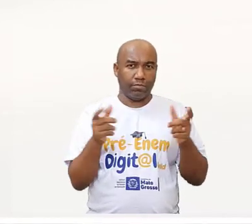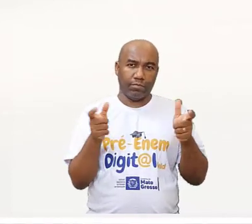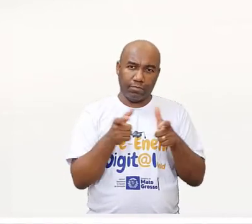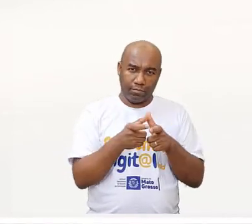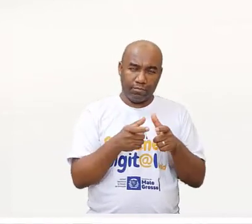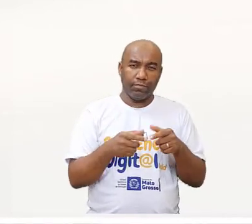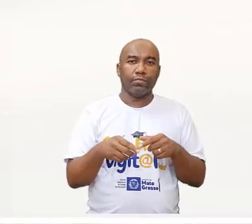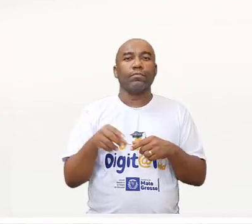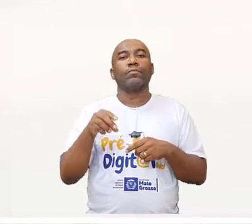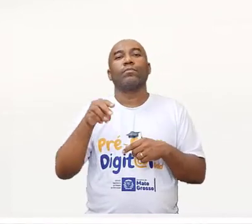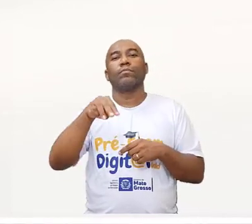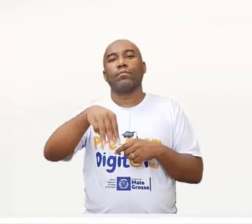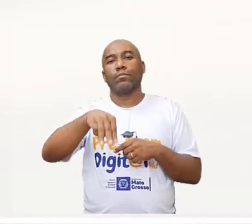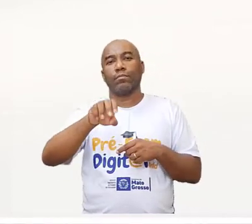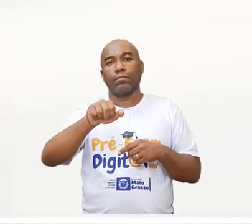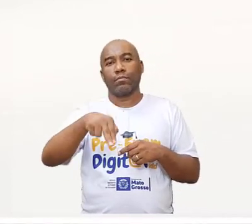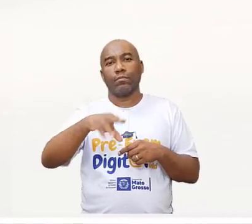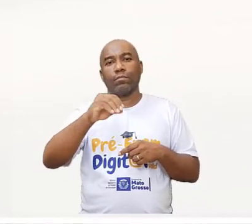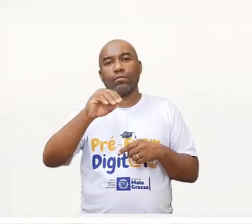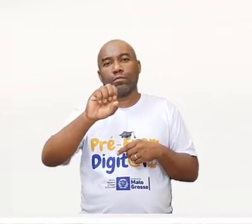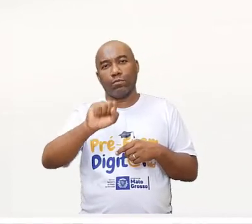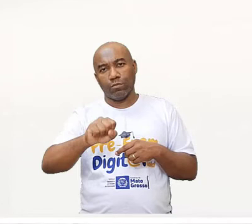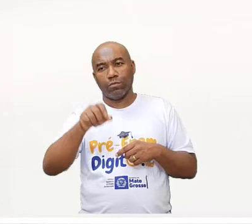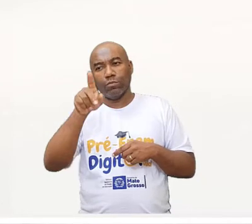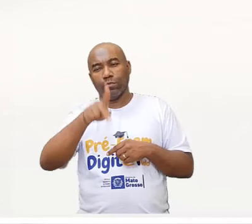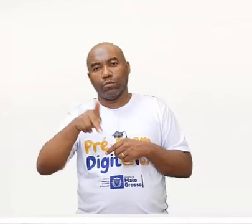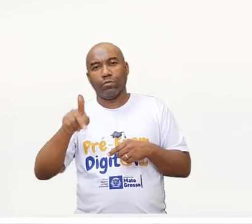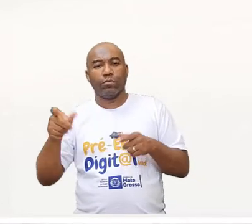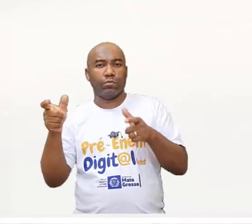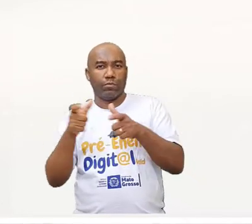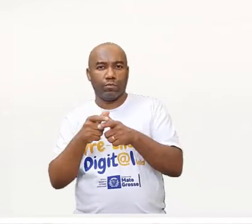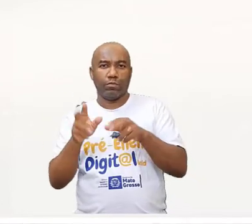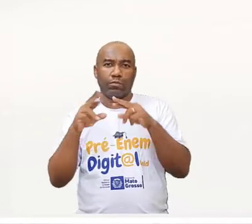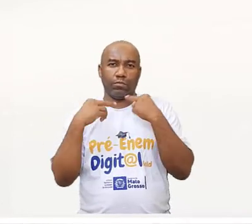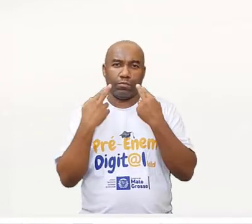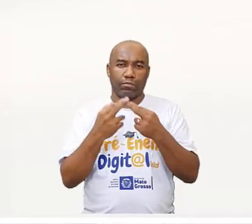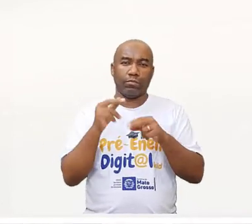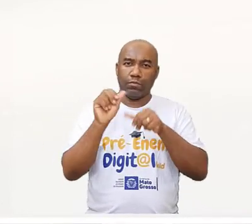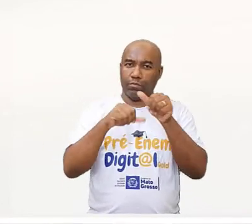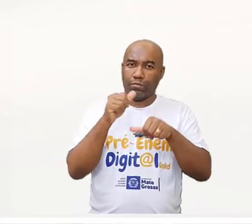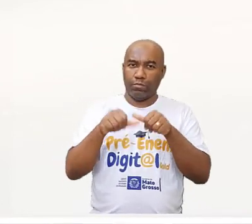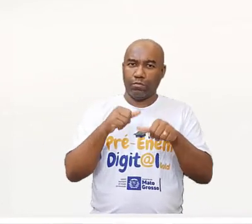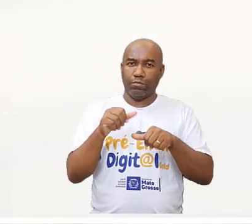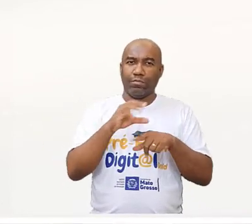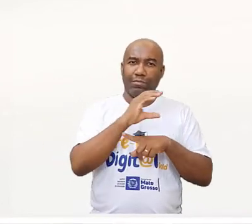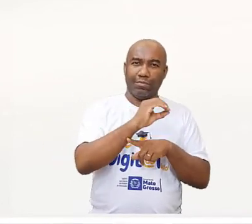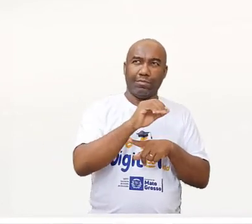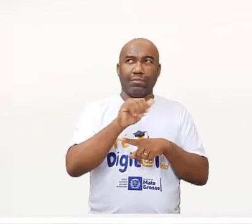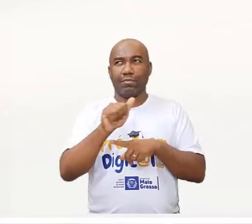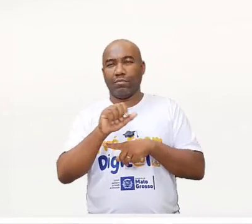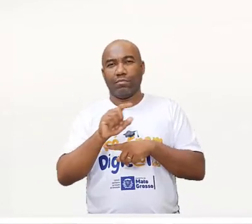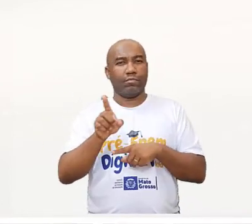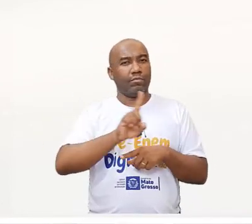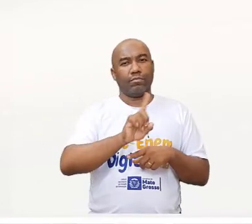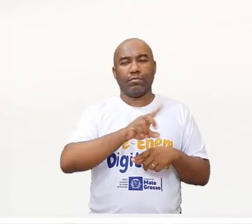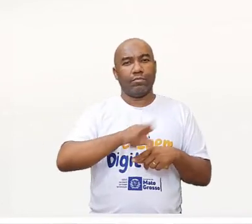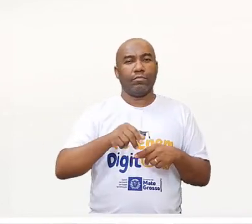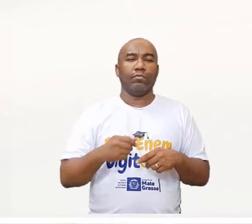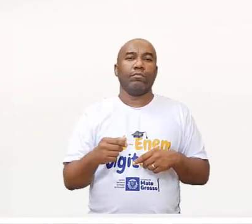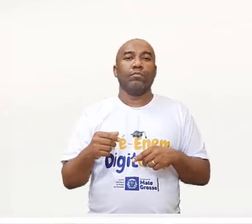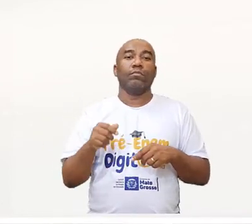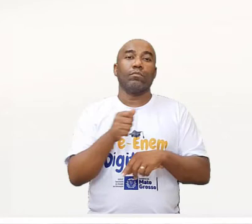menos professoras na reunião. Essa palavra é invariável. O aluno ficou